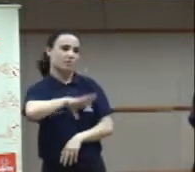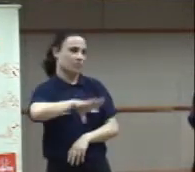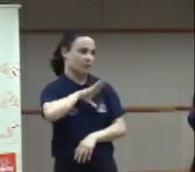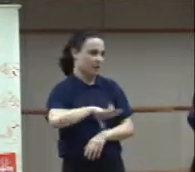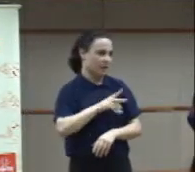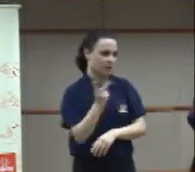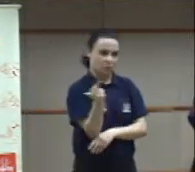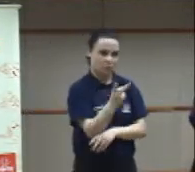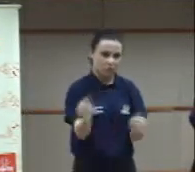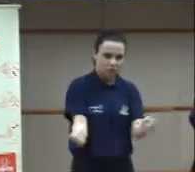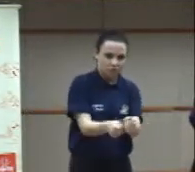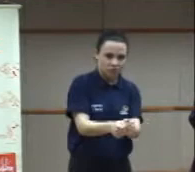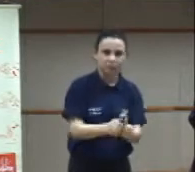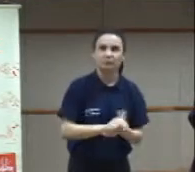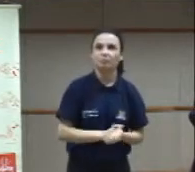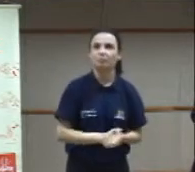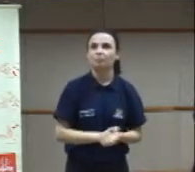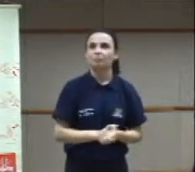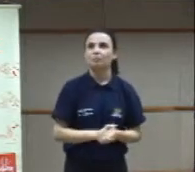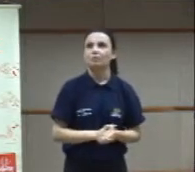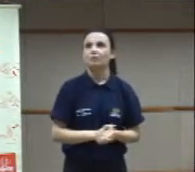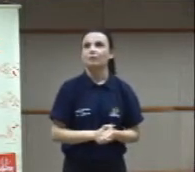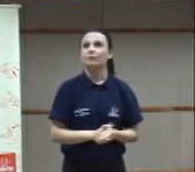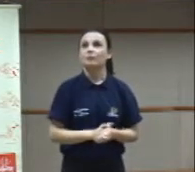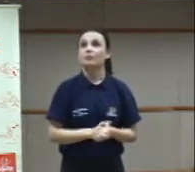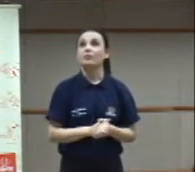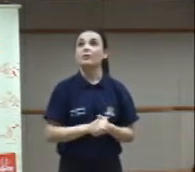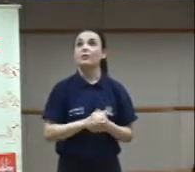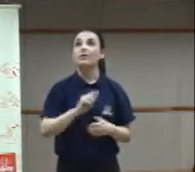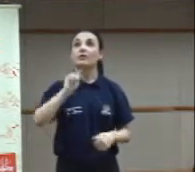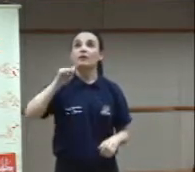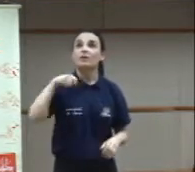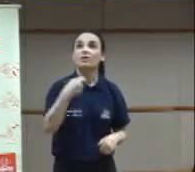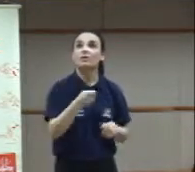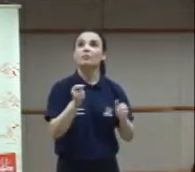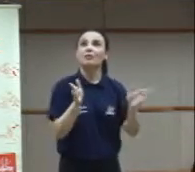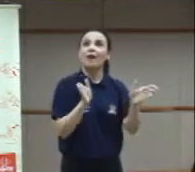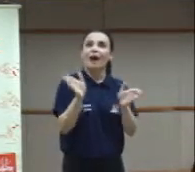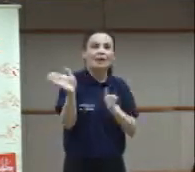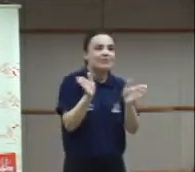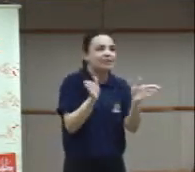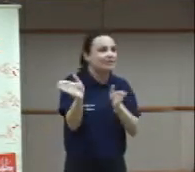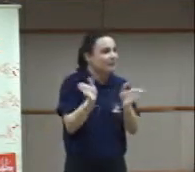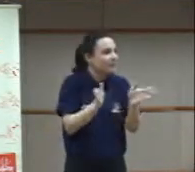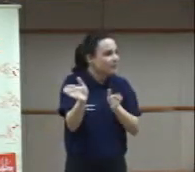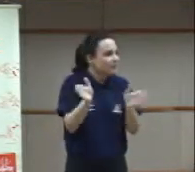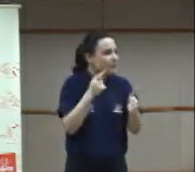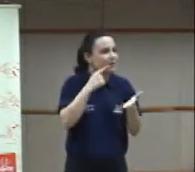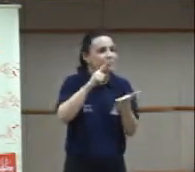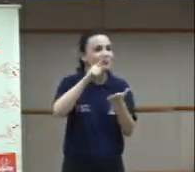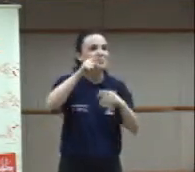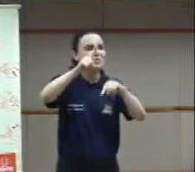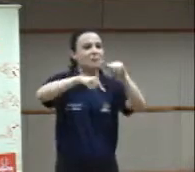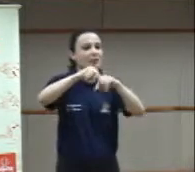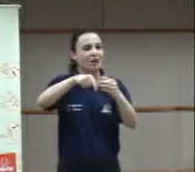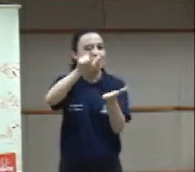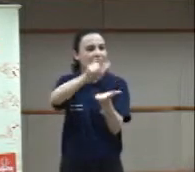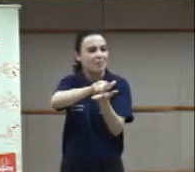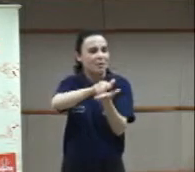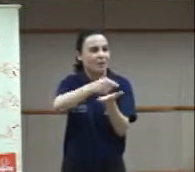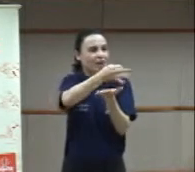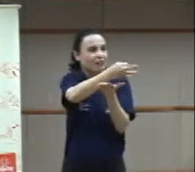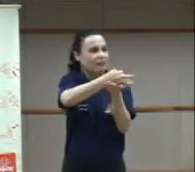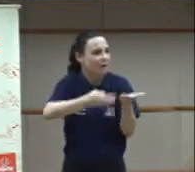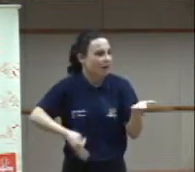Informar sobre a acessibilidade do material didático e das aulas. Aí, temos que explicar